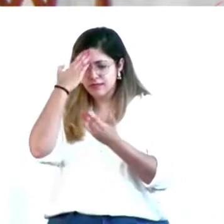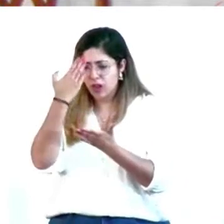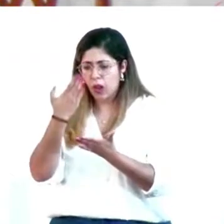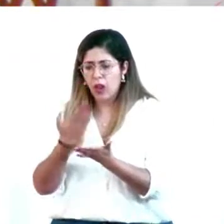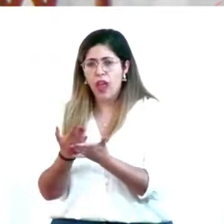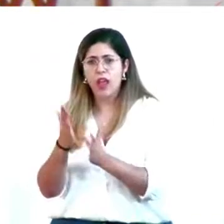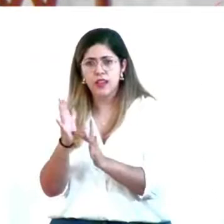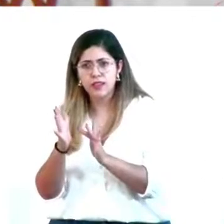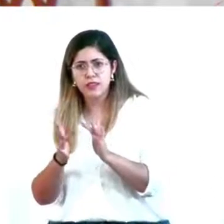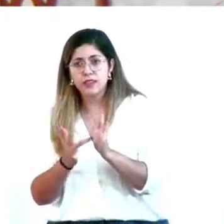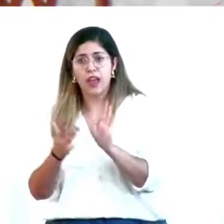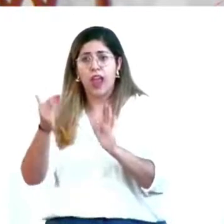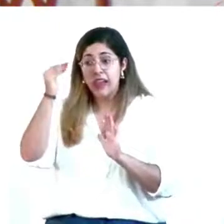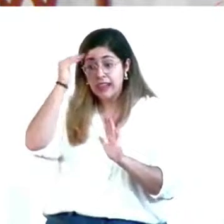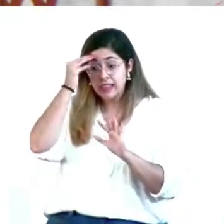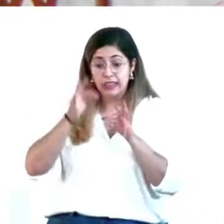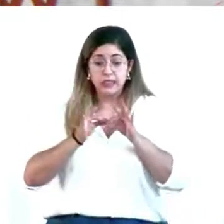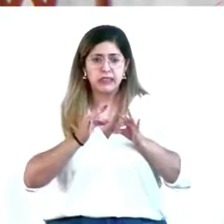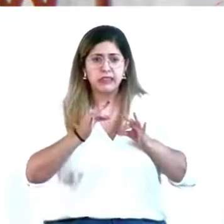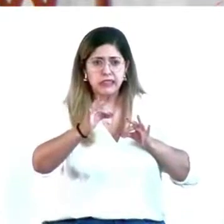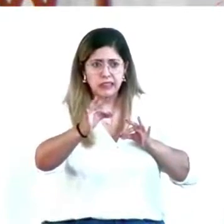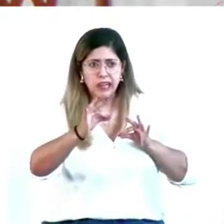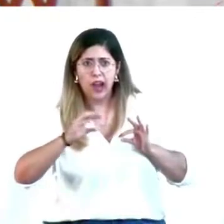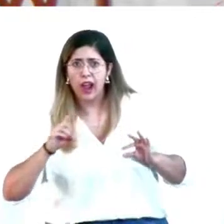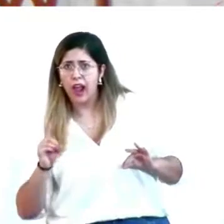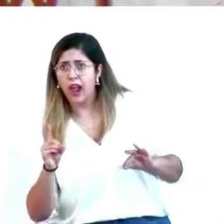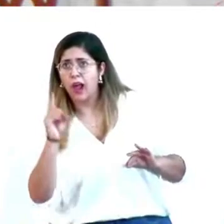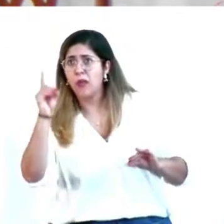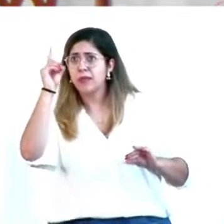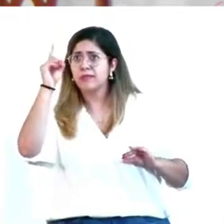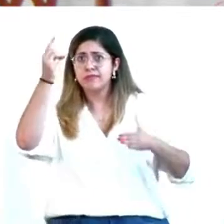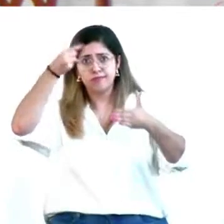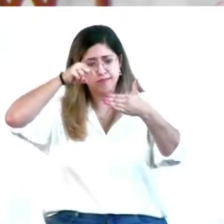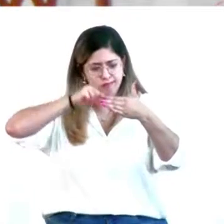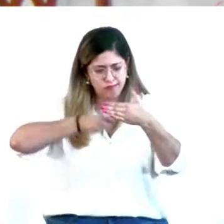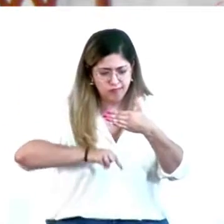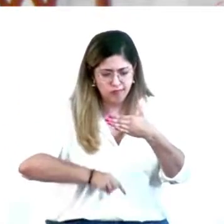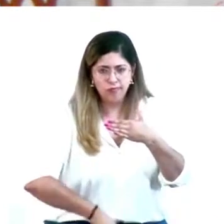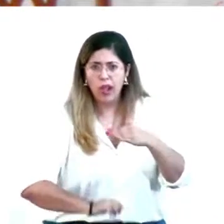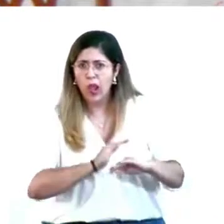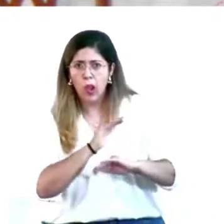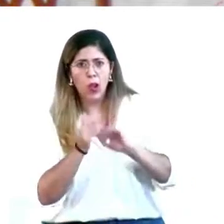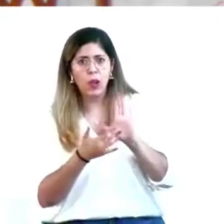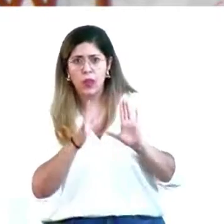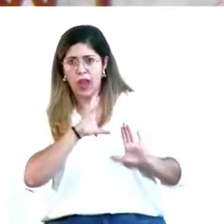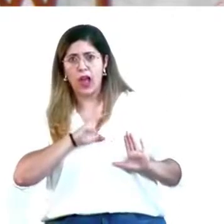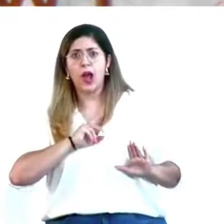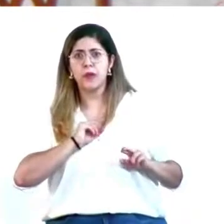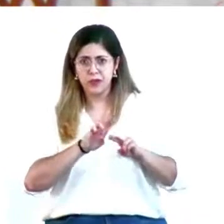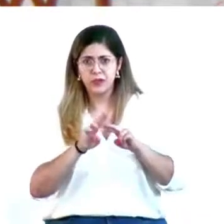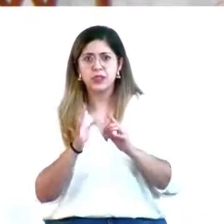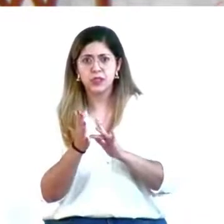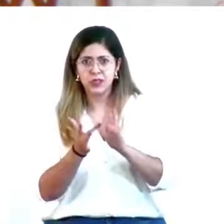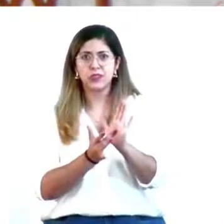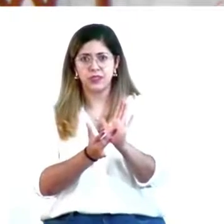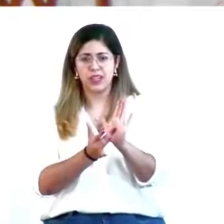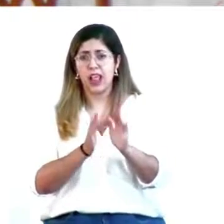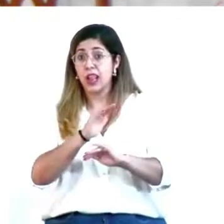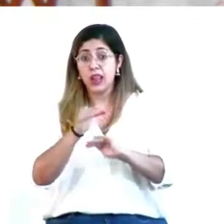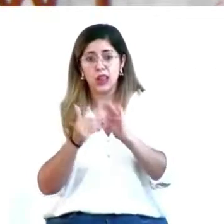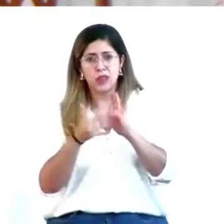é a largura, o comprimento, a altura e a profundidade, e conhecer o amor de Cristo que excede todo